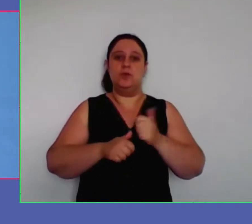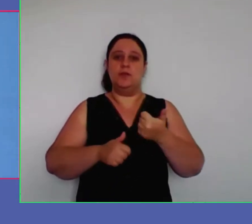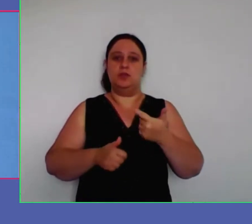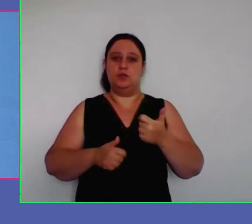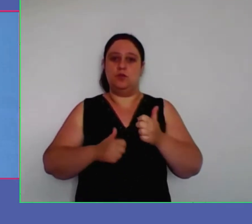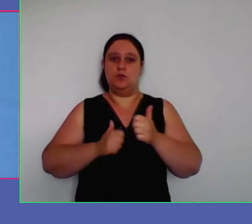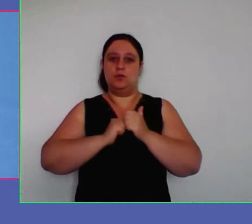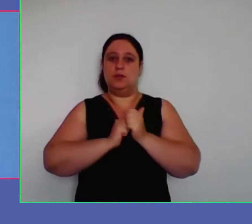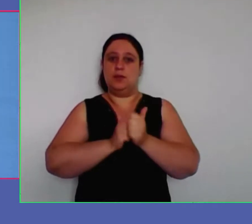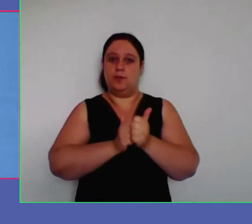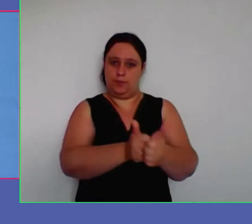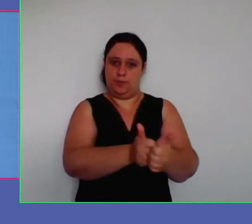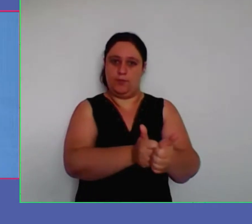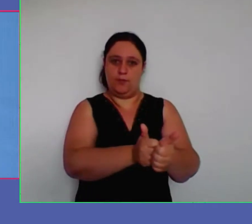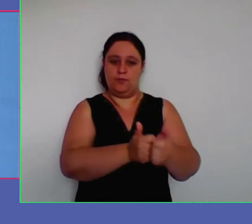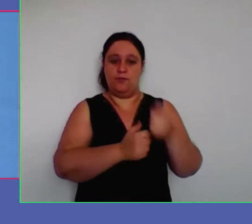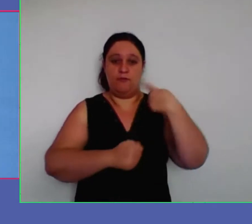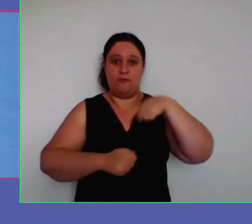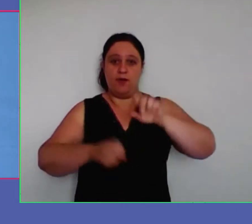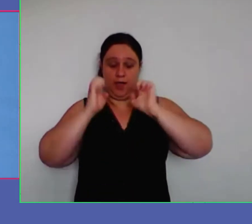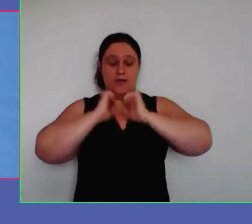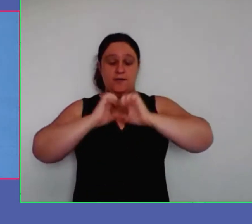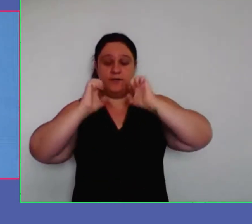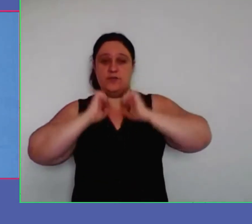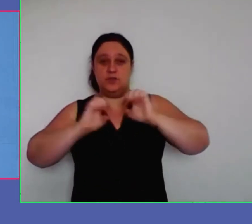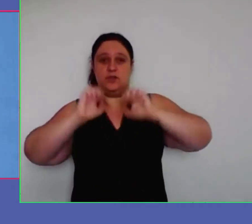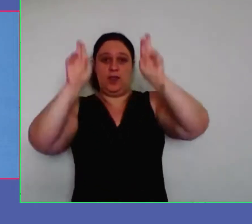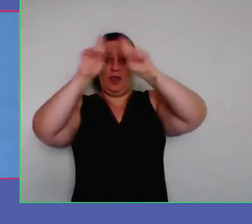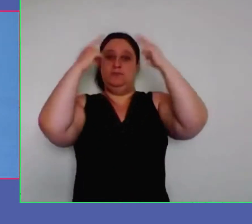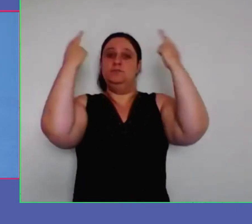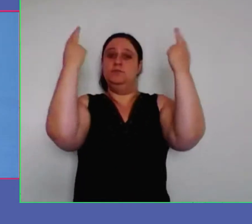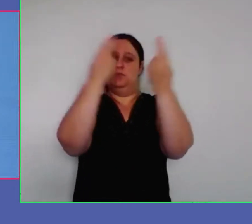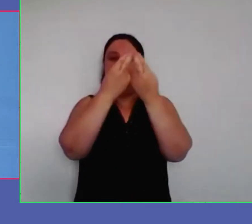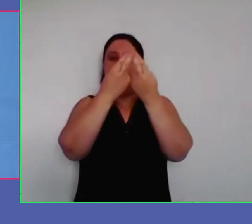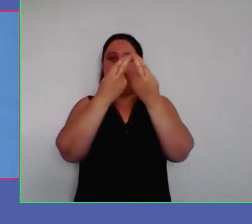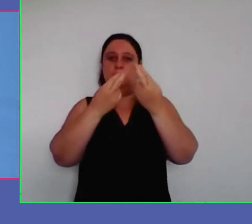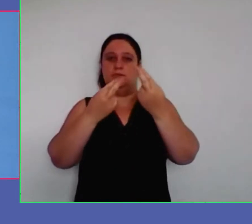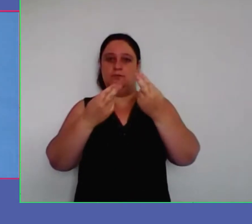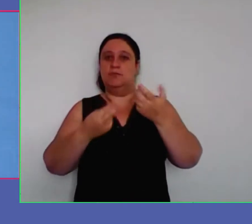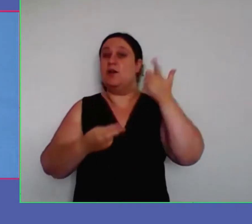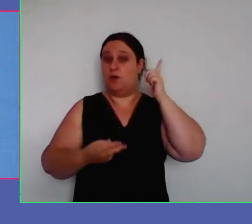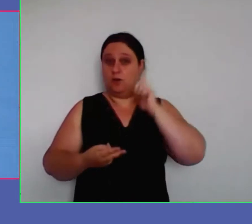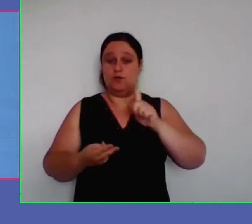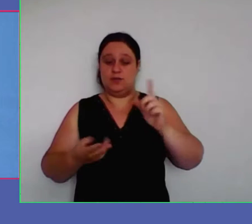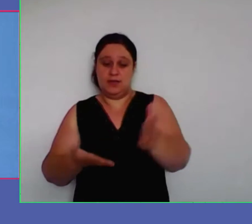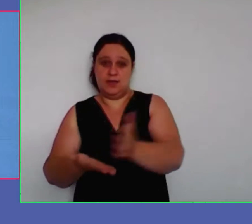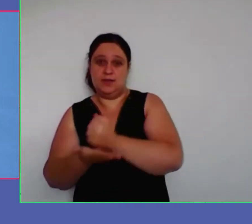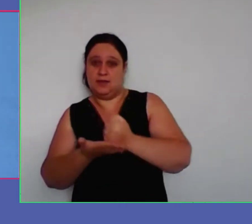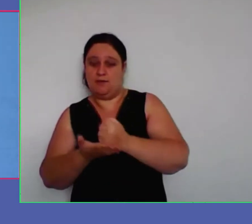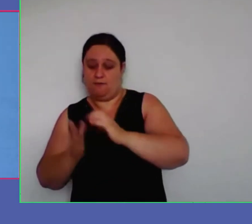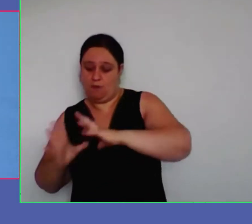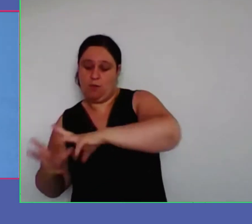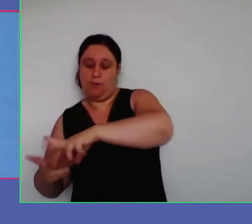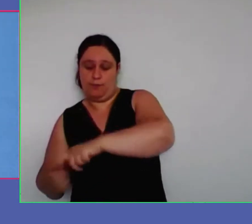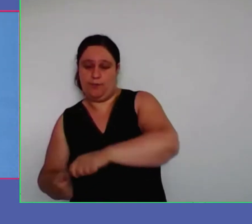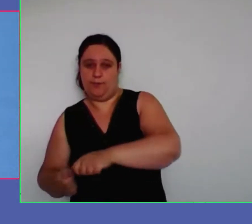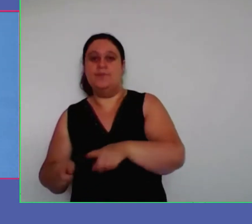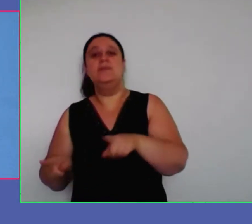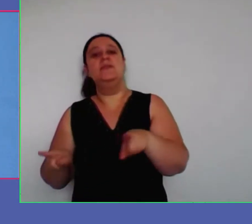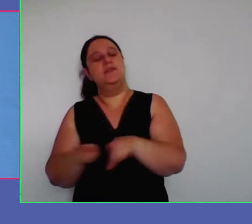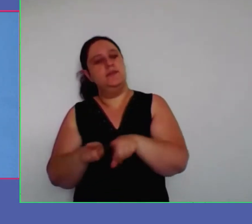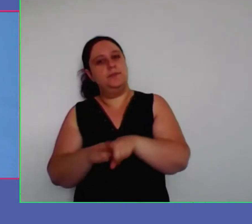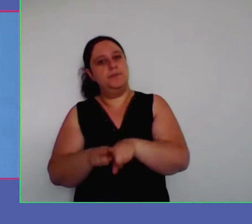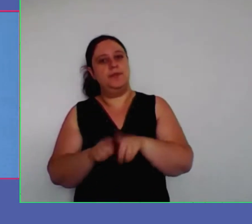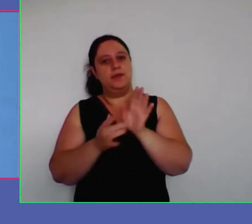para a pregação do Evangelho do Reino, que é a única forma de salvar esse mundo. E ele também continua com